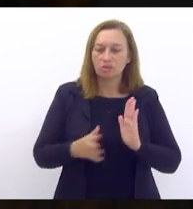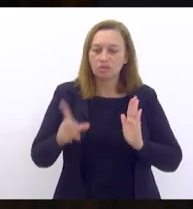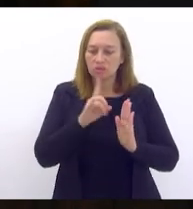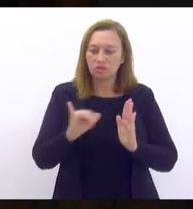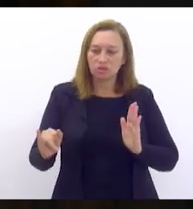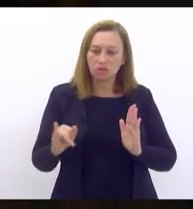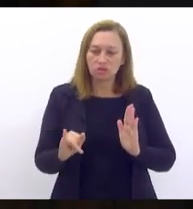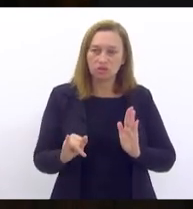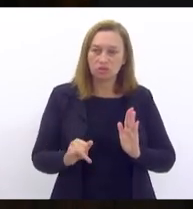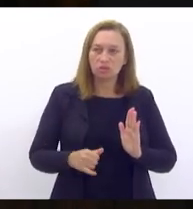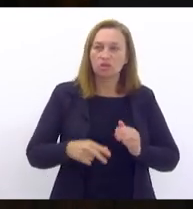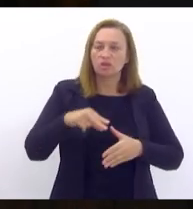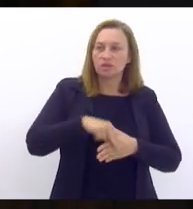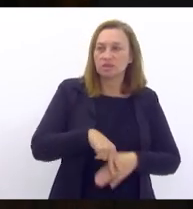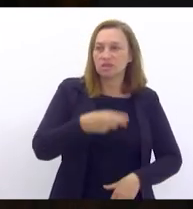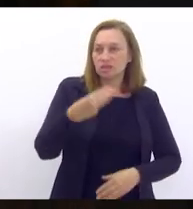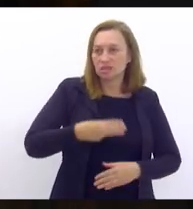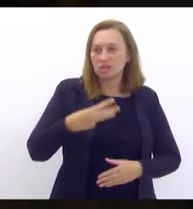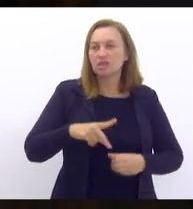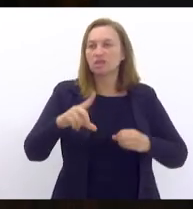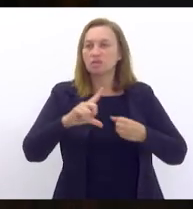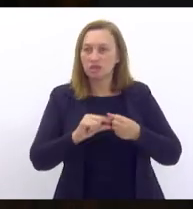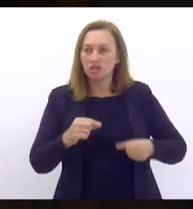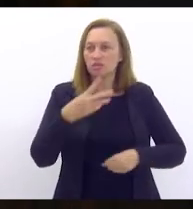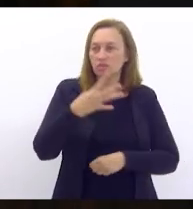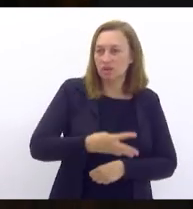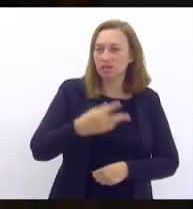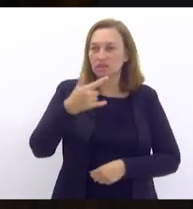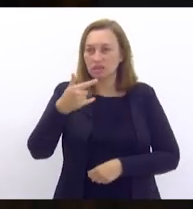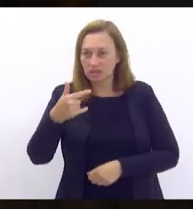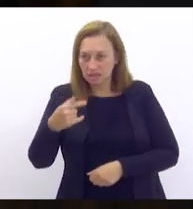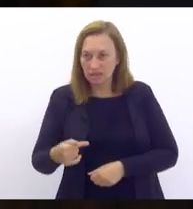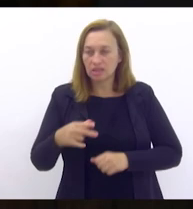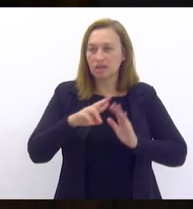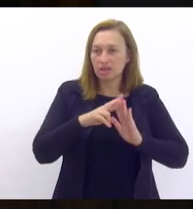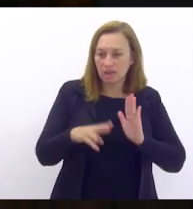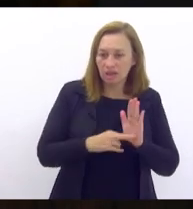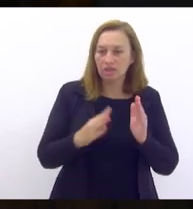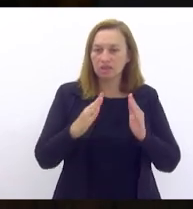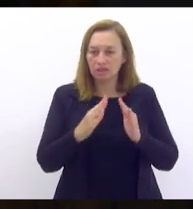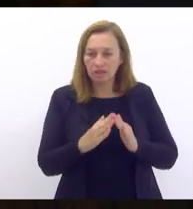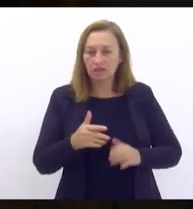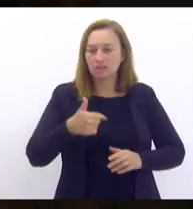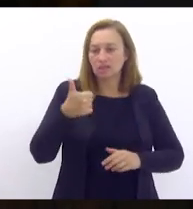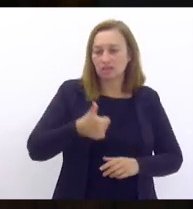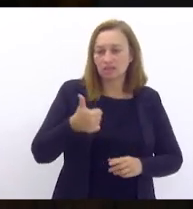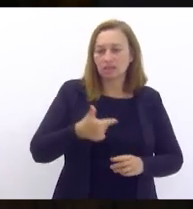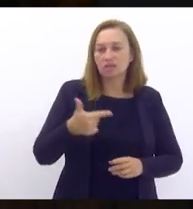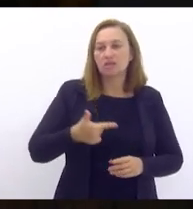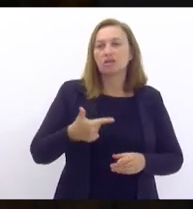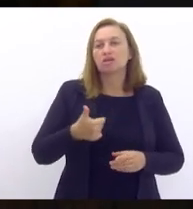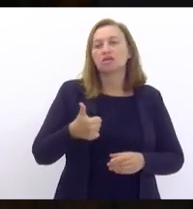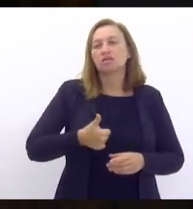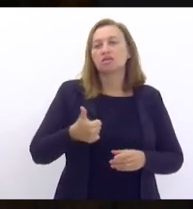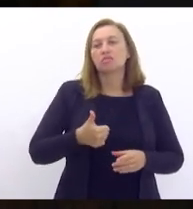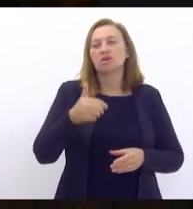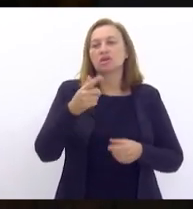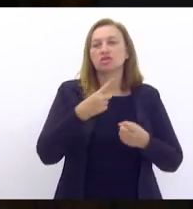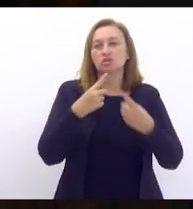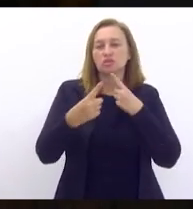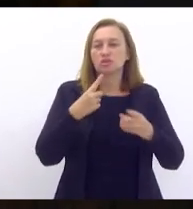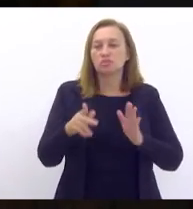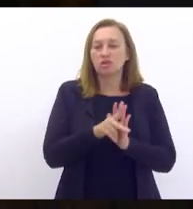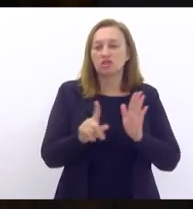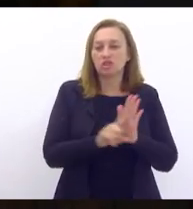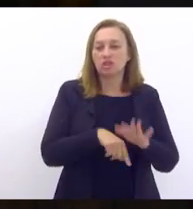acordo com o inciso 3º do artigo 47, o regimento interno. Em tramitação ordinária, em votação e primeira discussão, projeto de